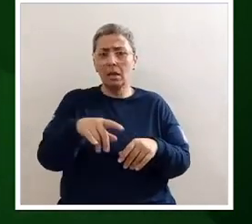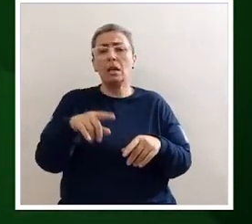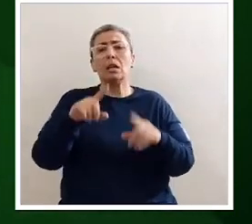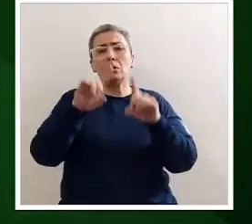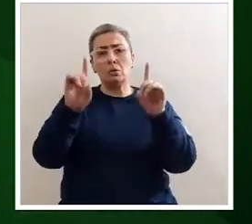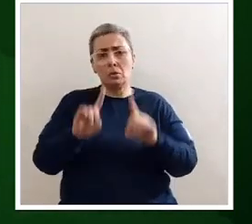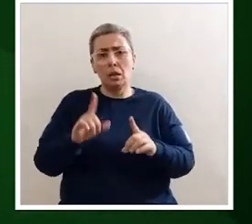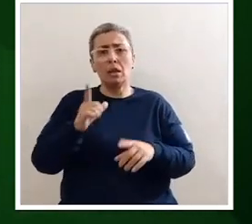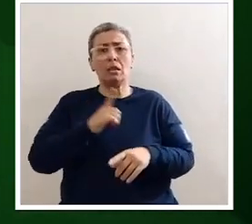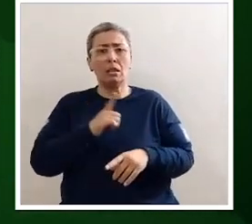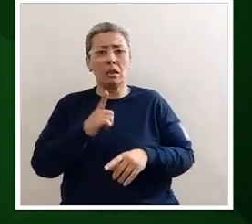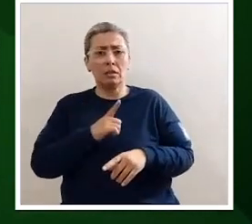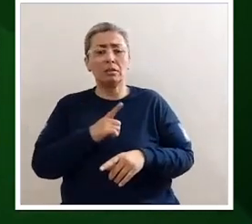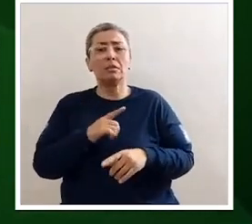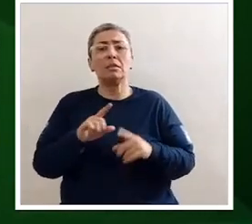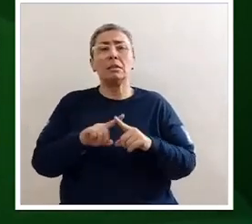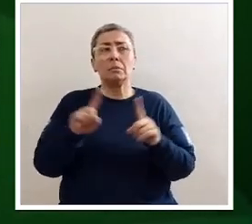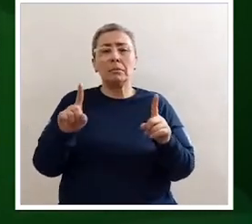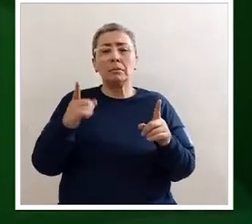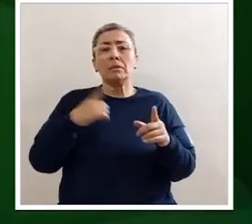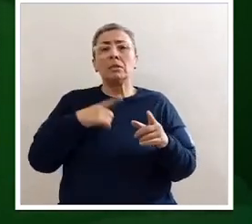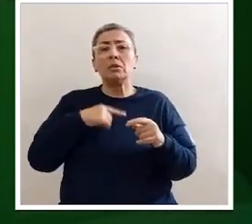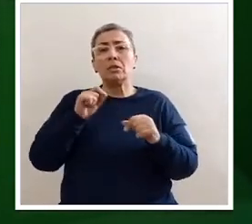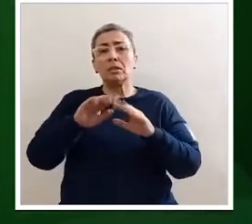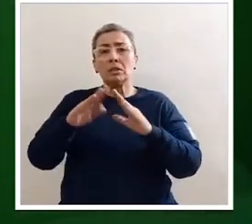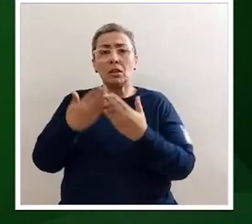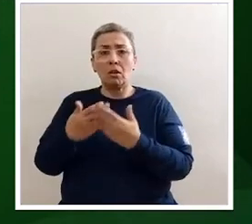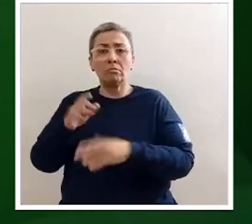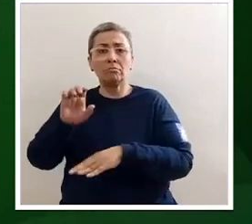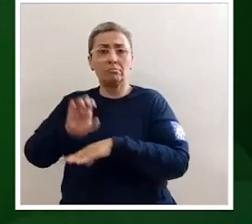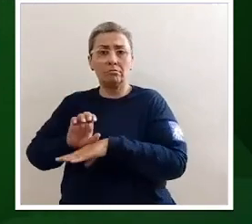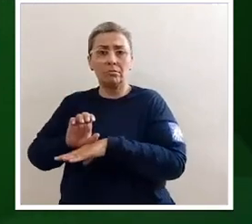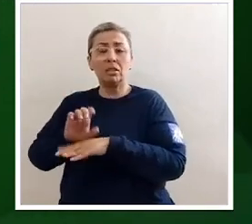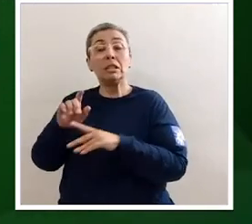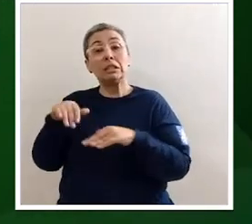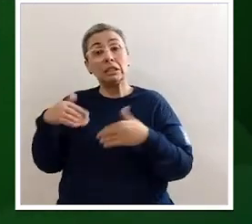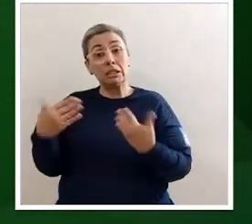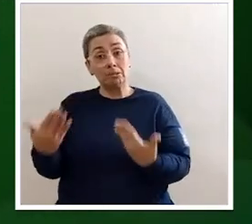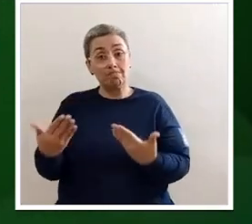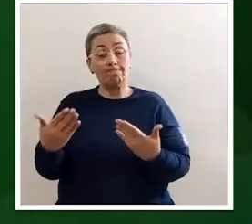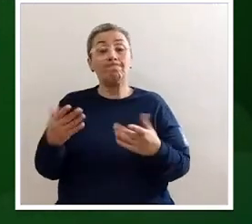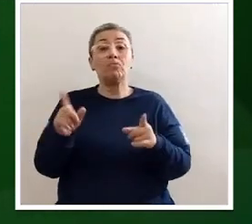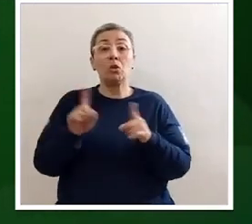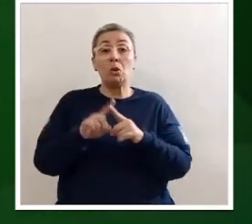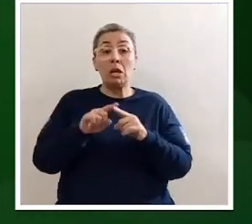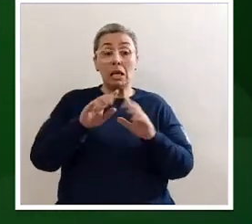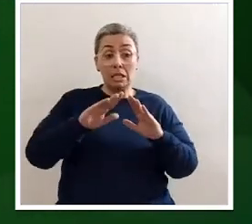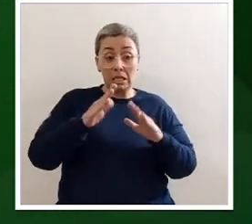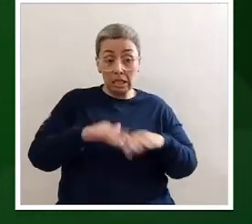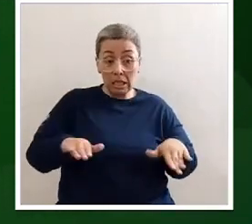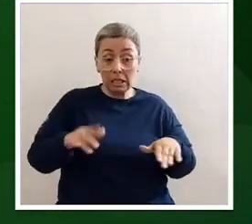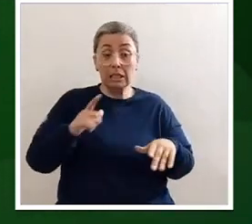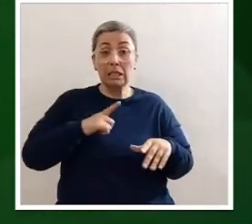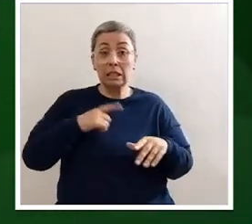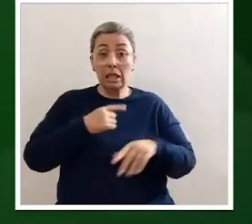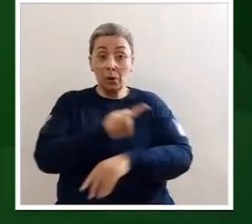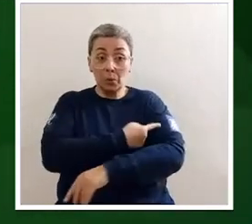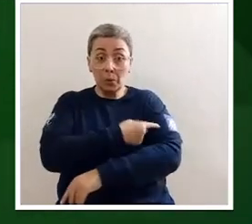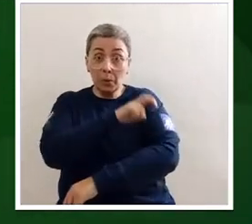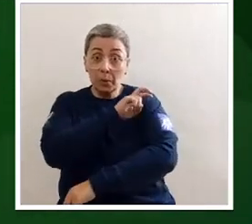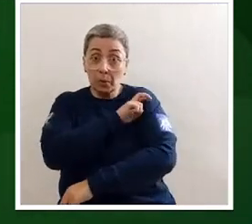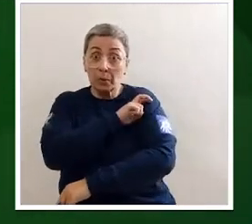necessidades especiais nós temos as escolas estaduais Então essa criança que está nos anos